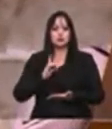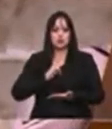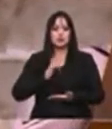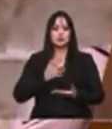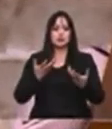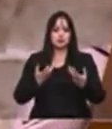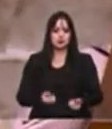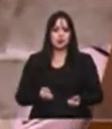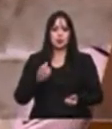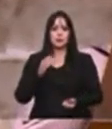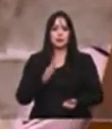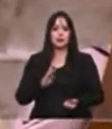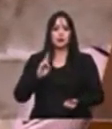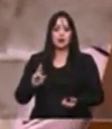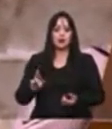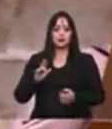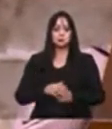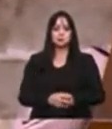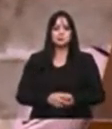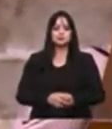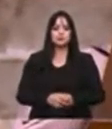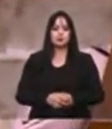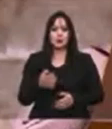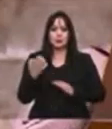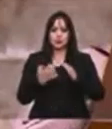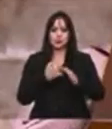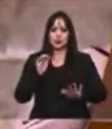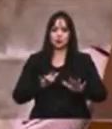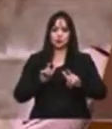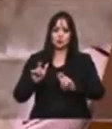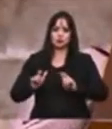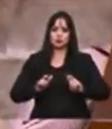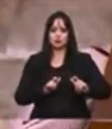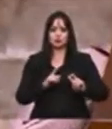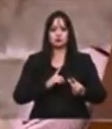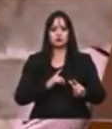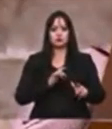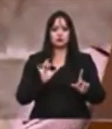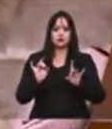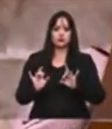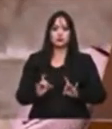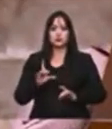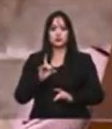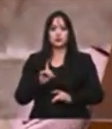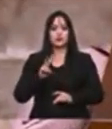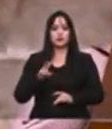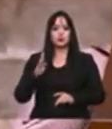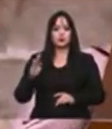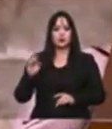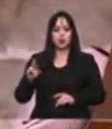sido adotada pela BR Distribuidora. Alguns postos foram vendidos pela